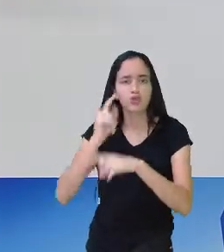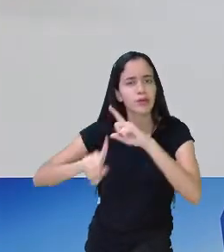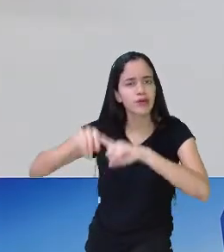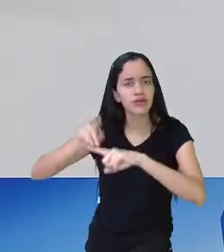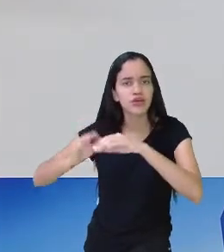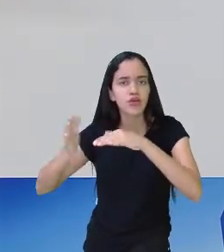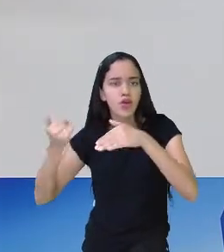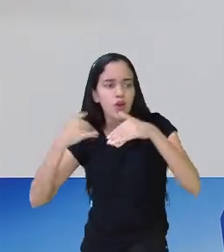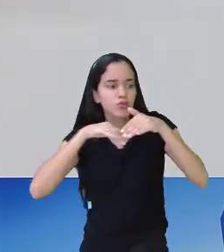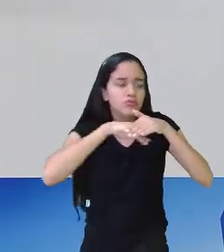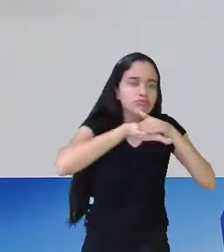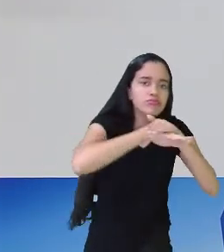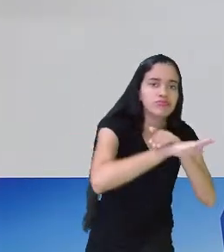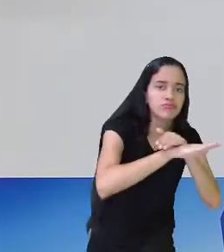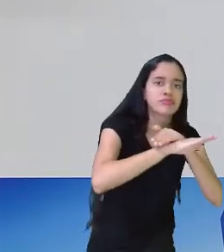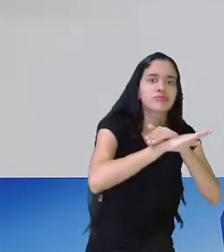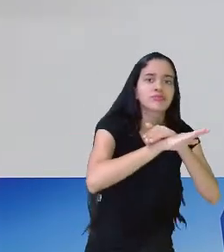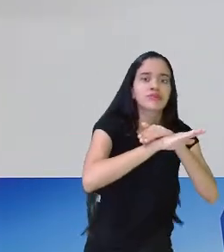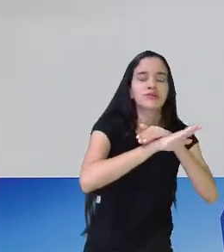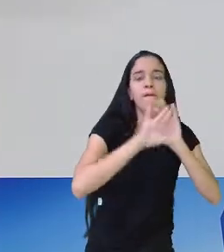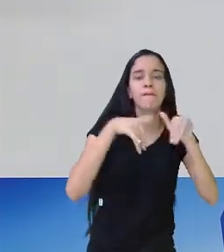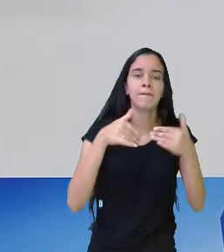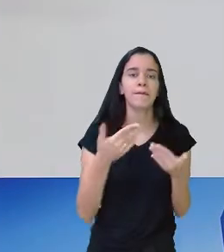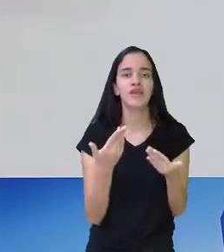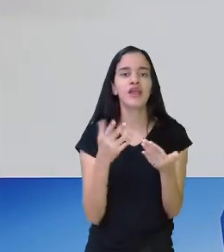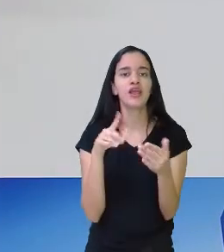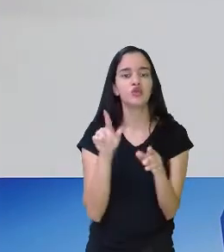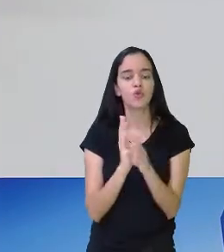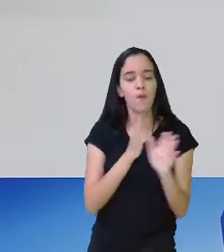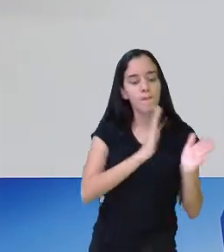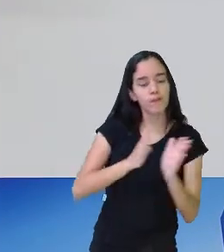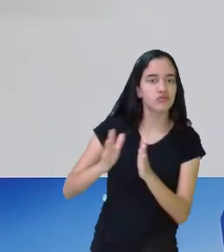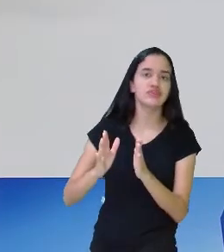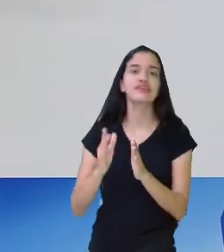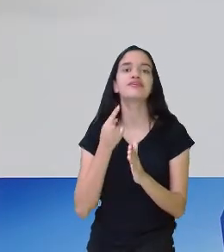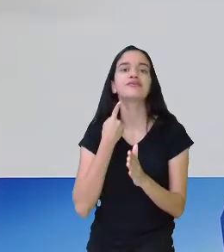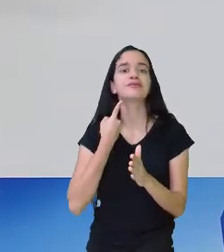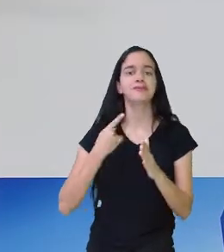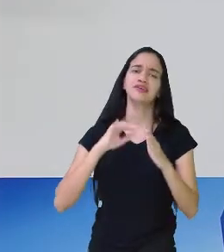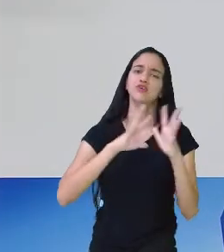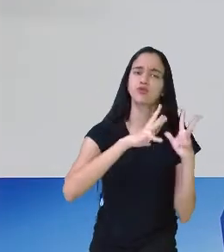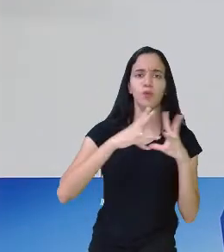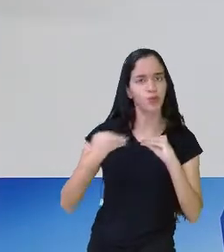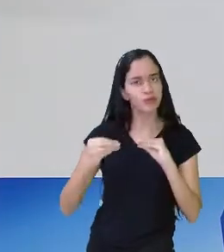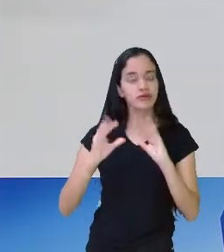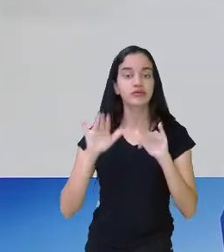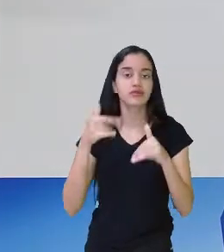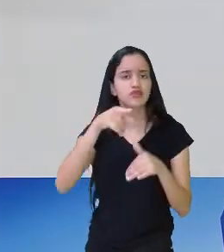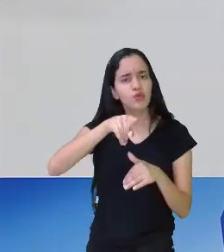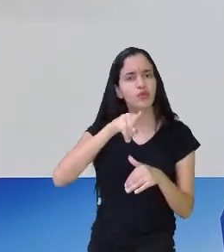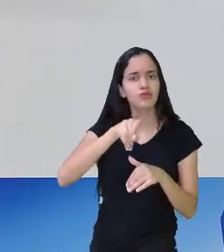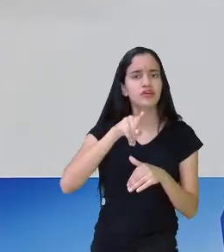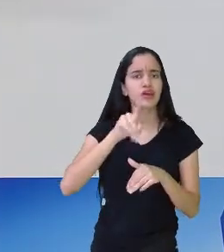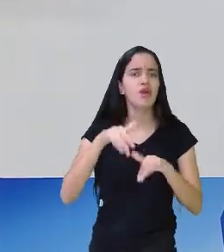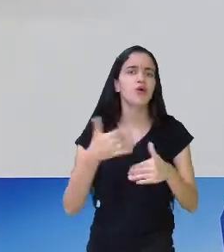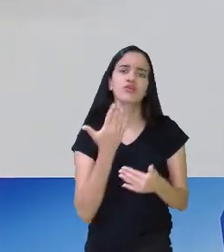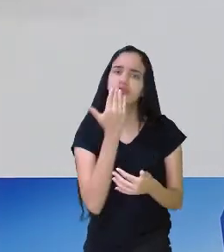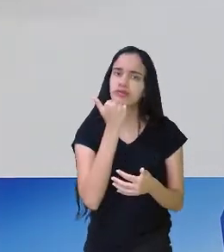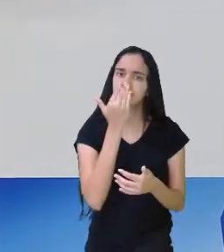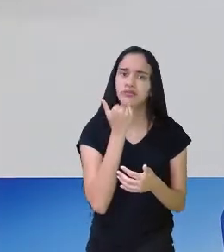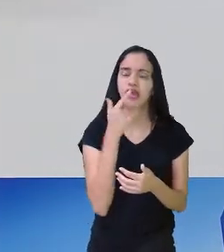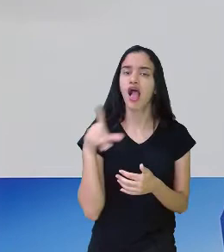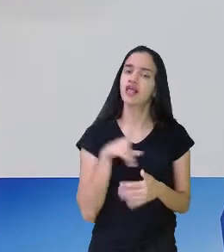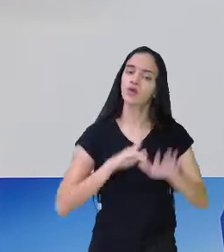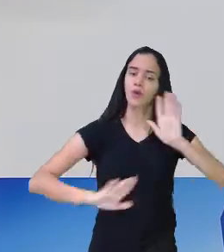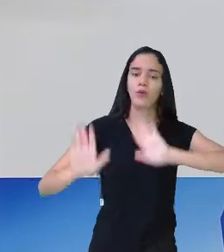se armazena, ele dura por mais tempo, porque ele não entra nesse processo de decomposição. E você, quando vai se alimentar, tem